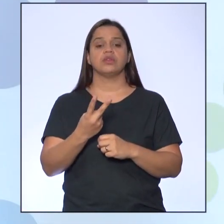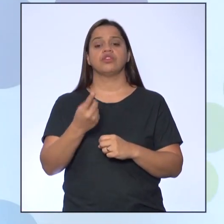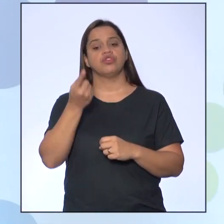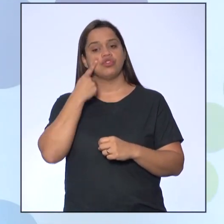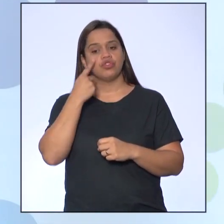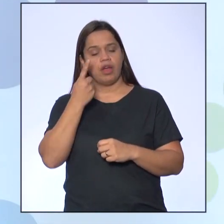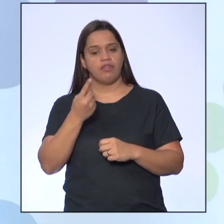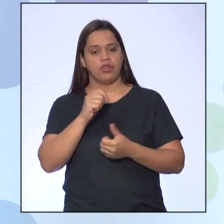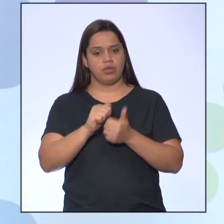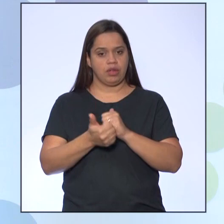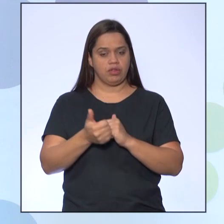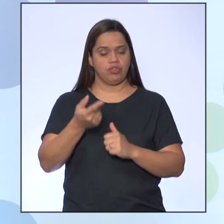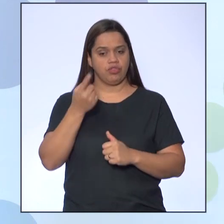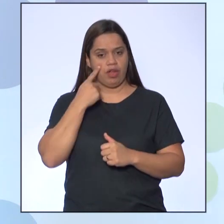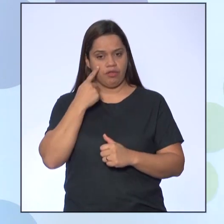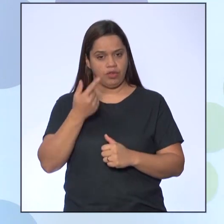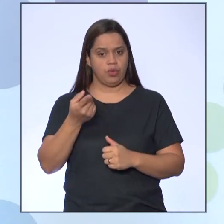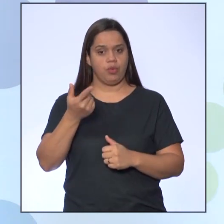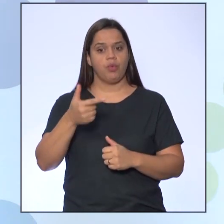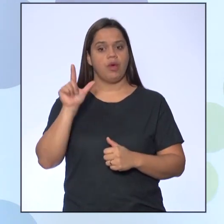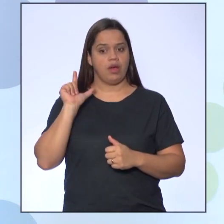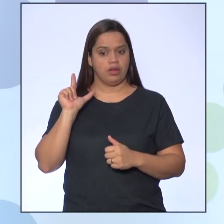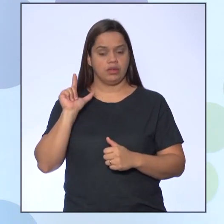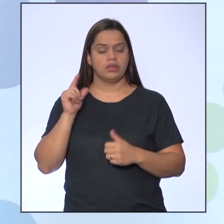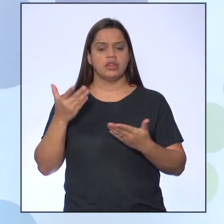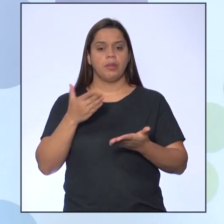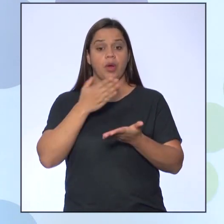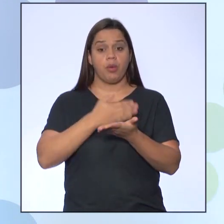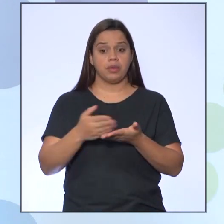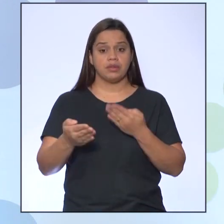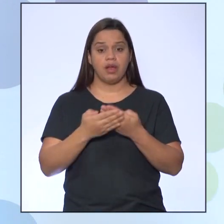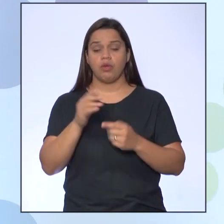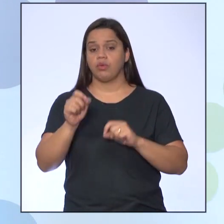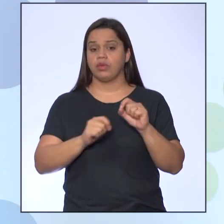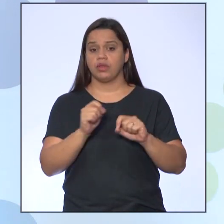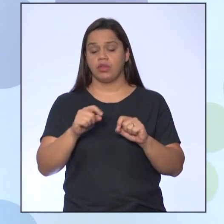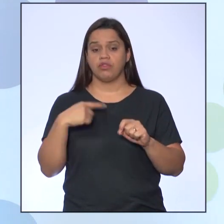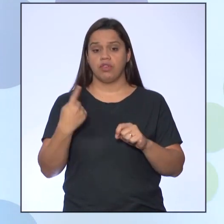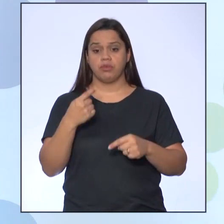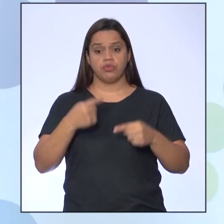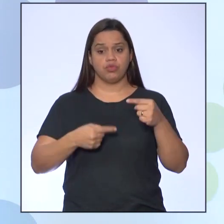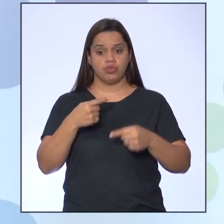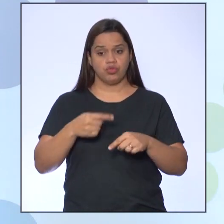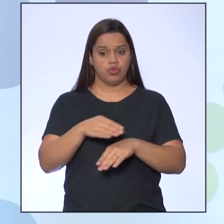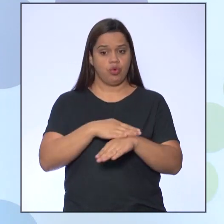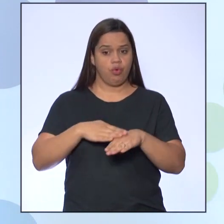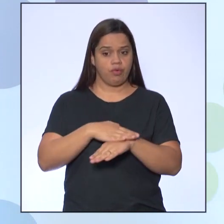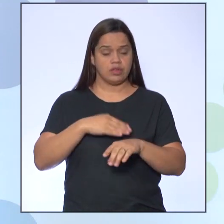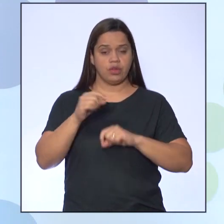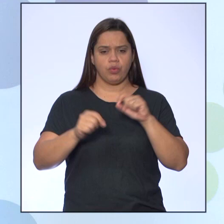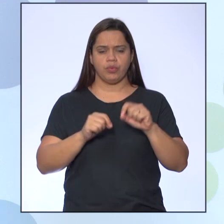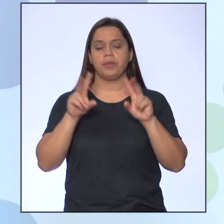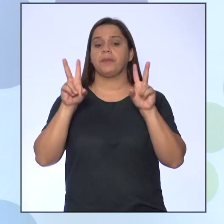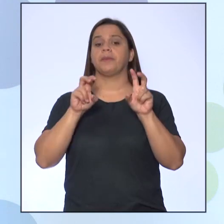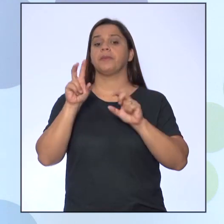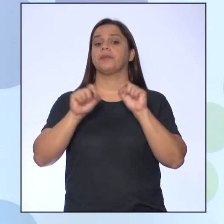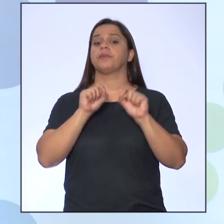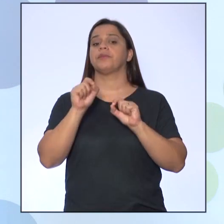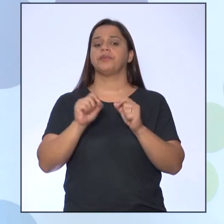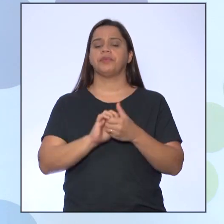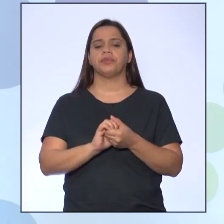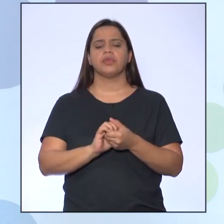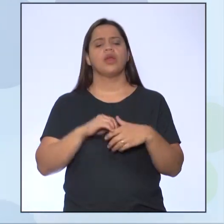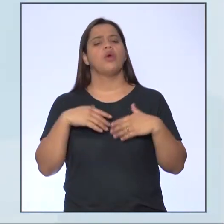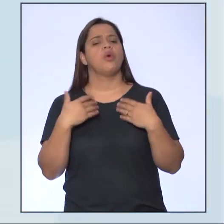Ok? Para dar o pontapé da nossa aula, nós vamos discutir em torno da seguinte questão, né? Qual